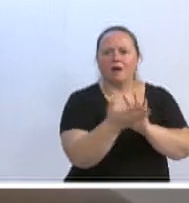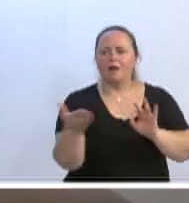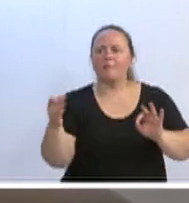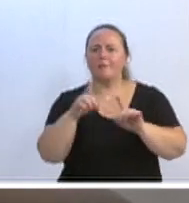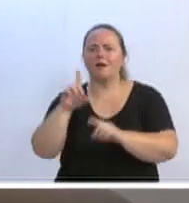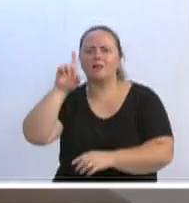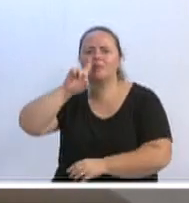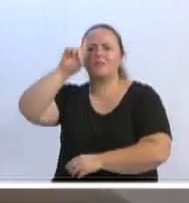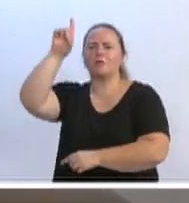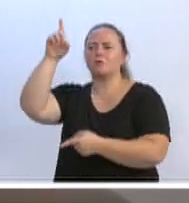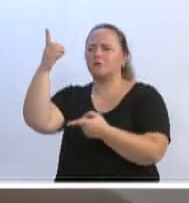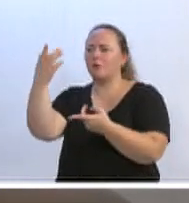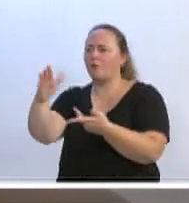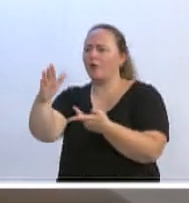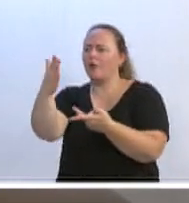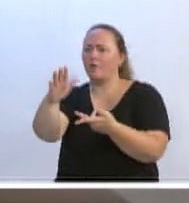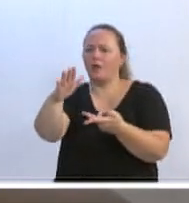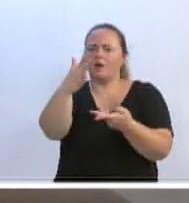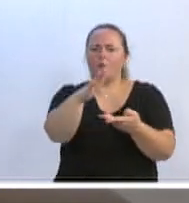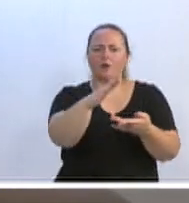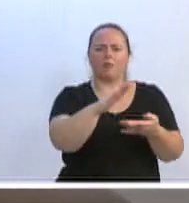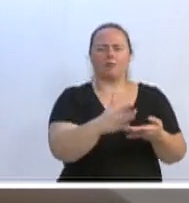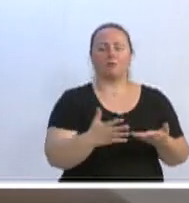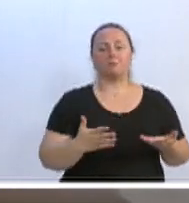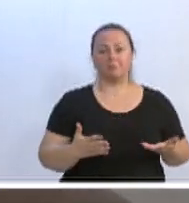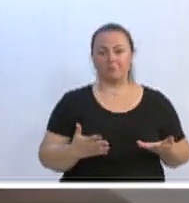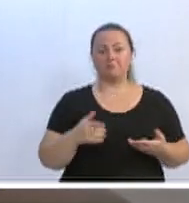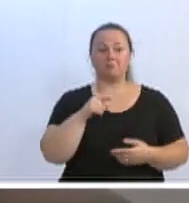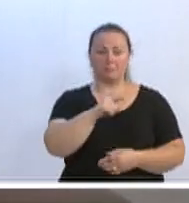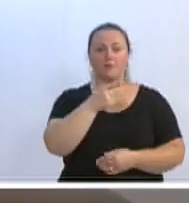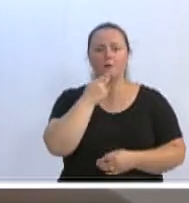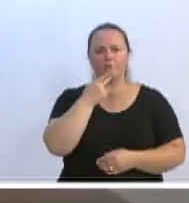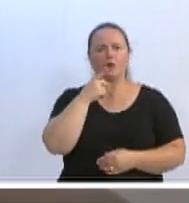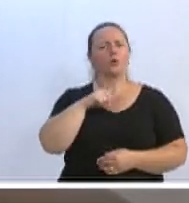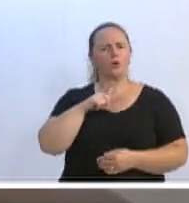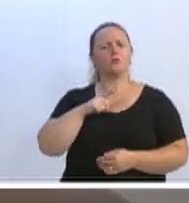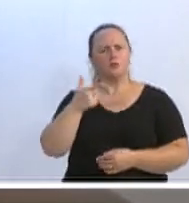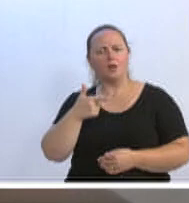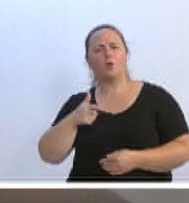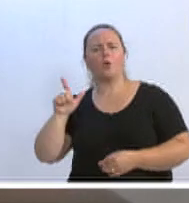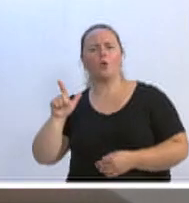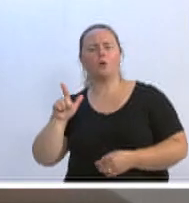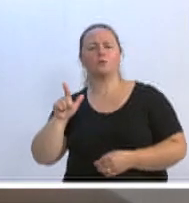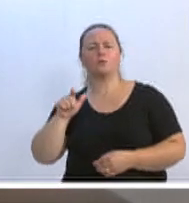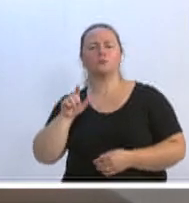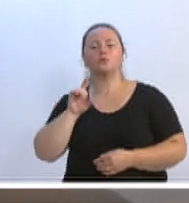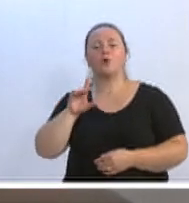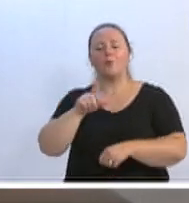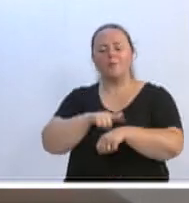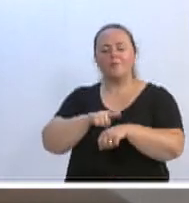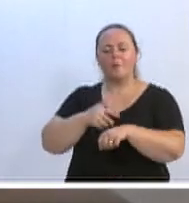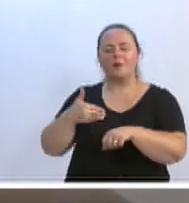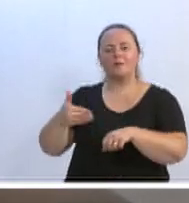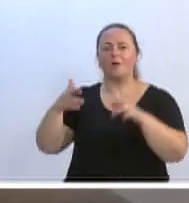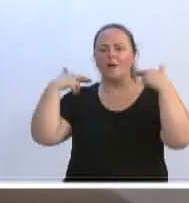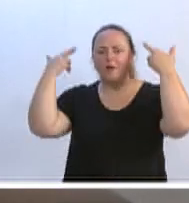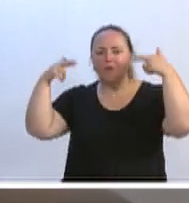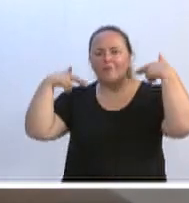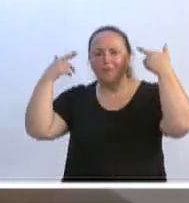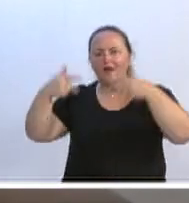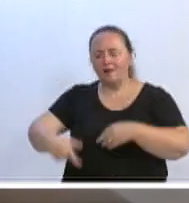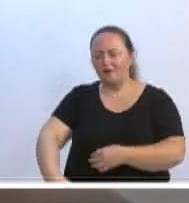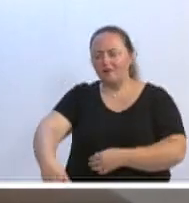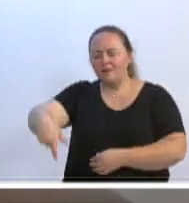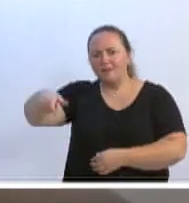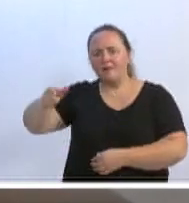todos. E ele disse assim: tem um, está no campo, cuidando de ovelha, cuidando de rebanho. É